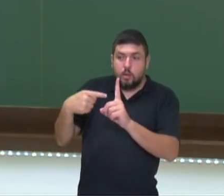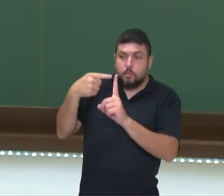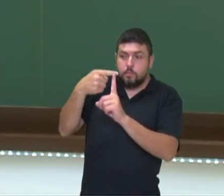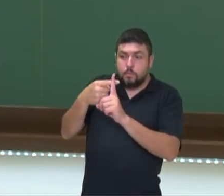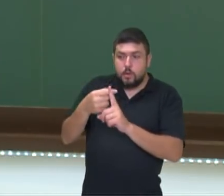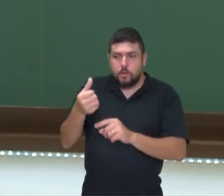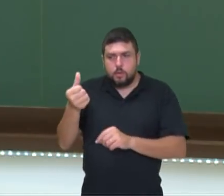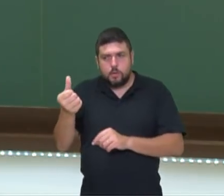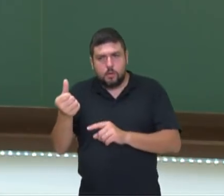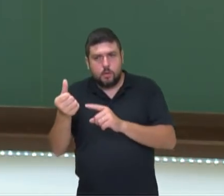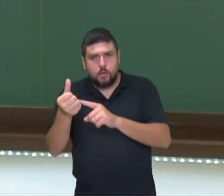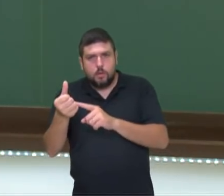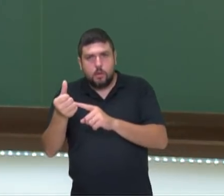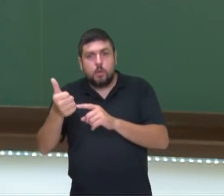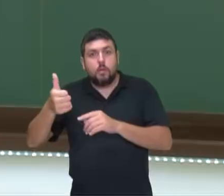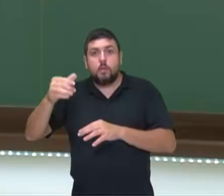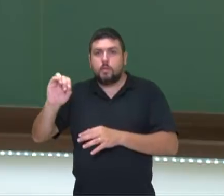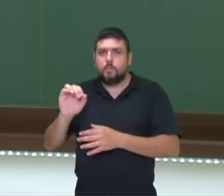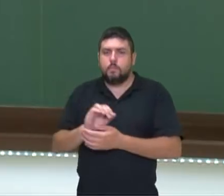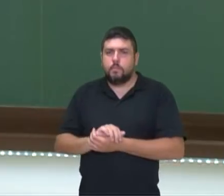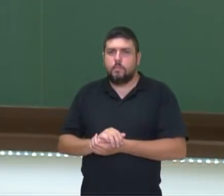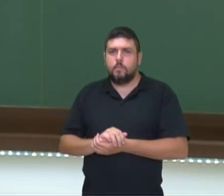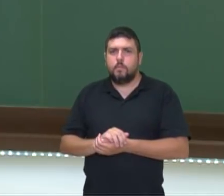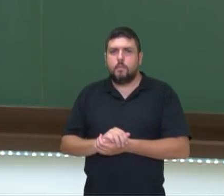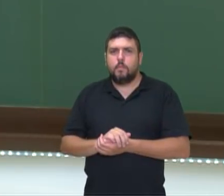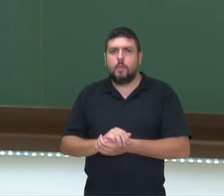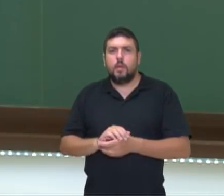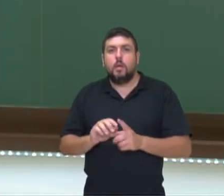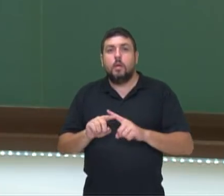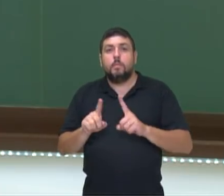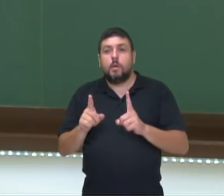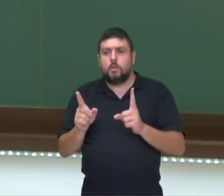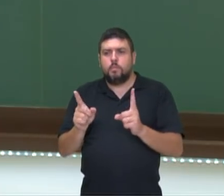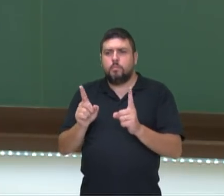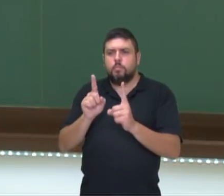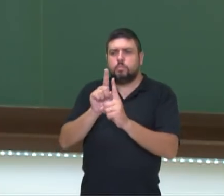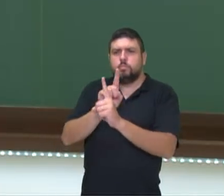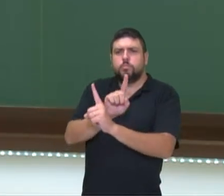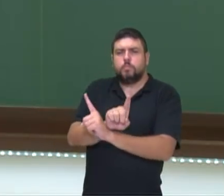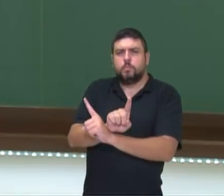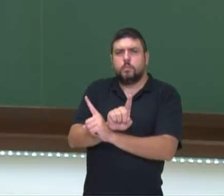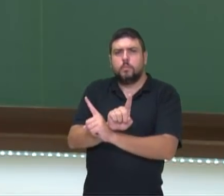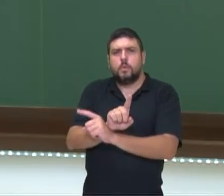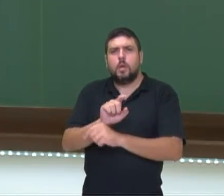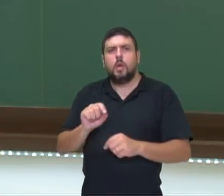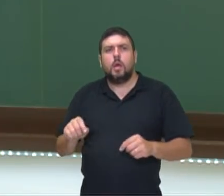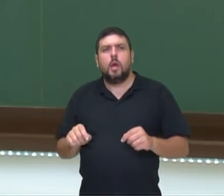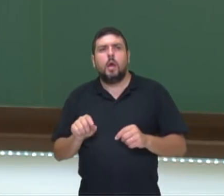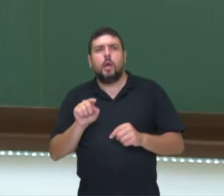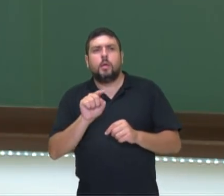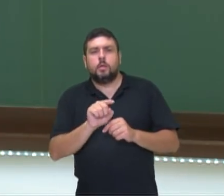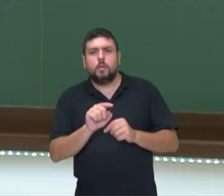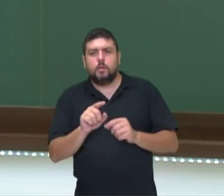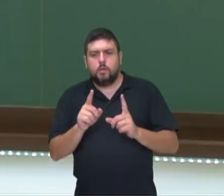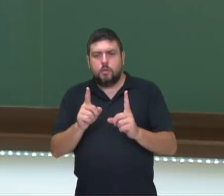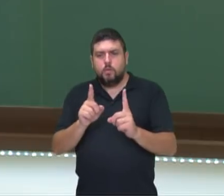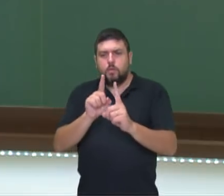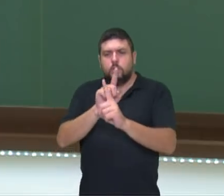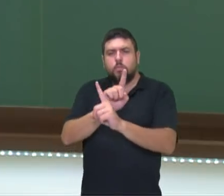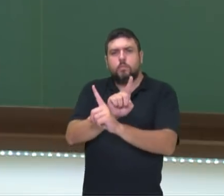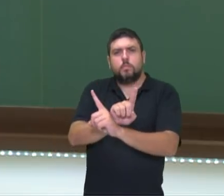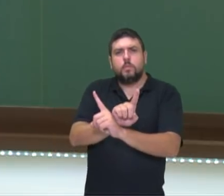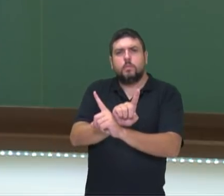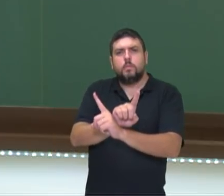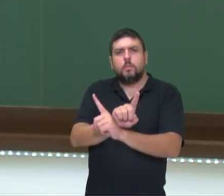10, certo? Mas quando eu faço isso aqui, que número que eu vou colocar aqui nesse lugar dessa interrogação,